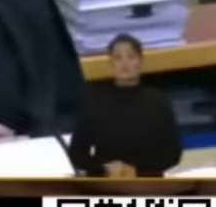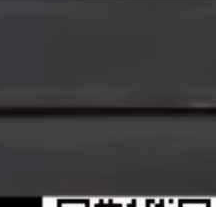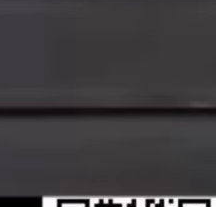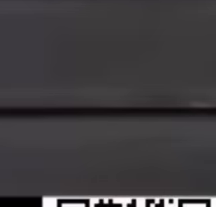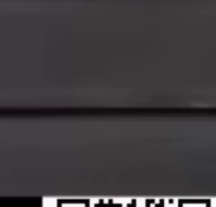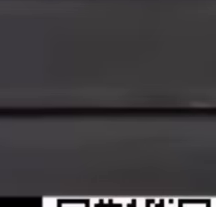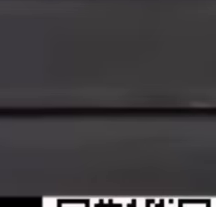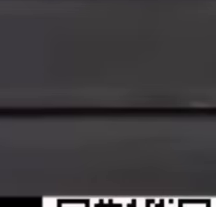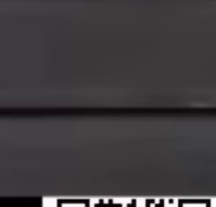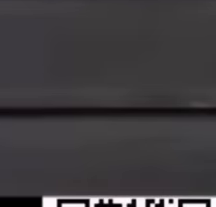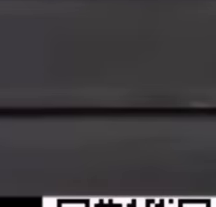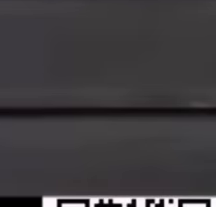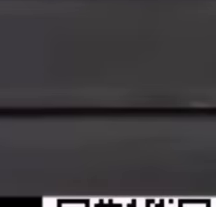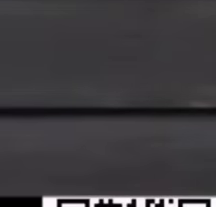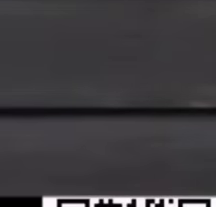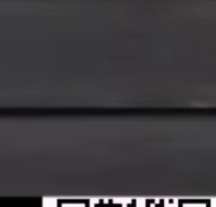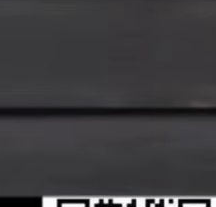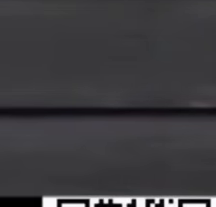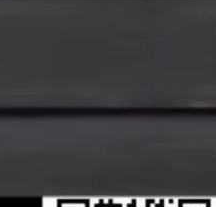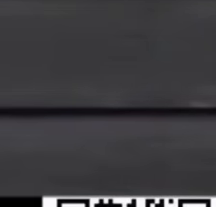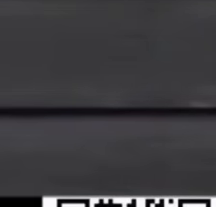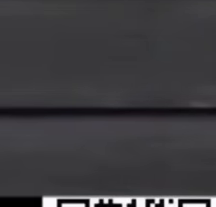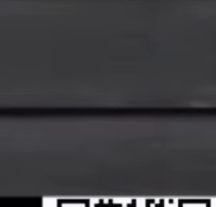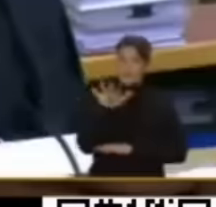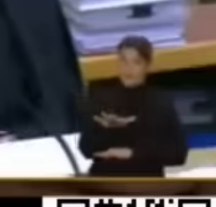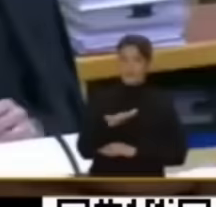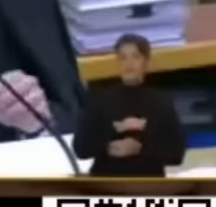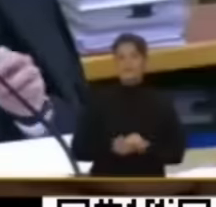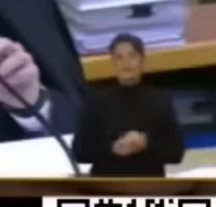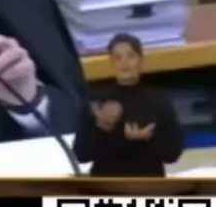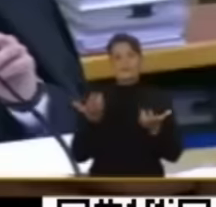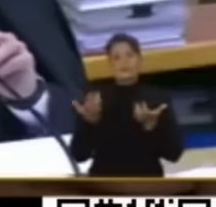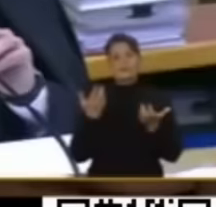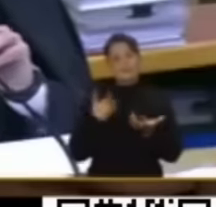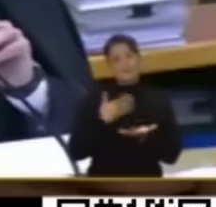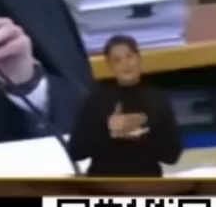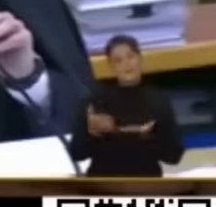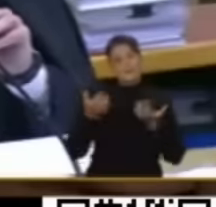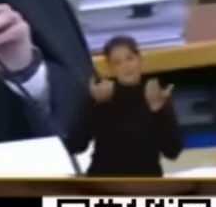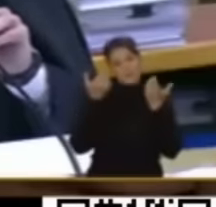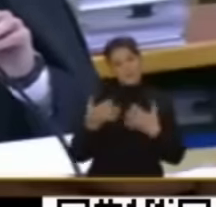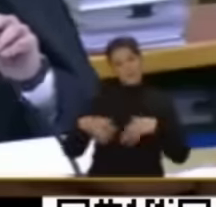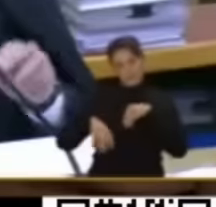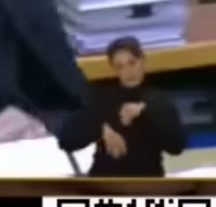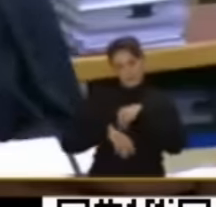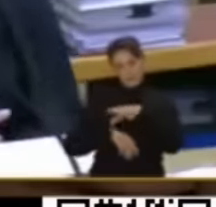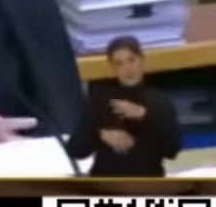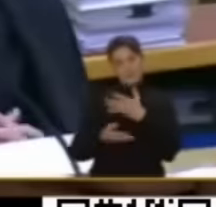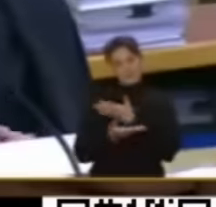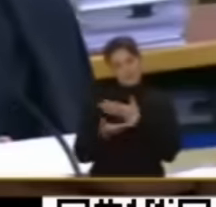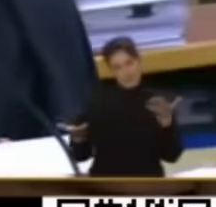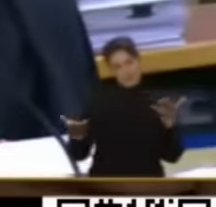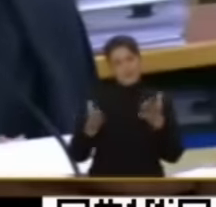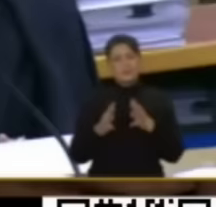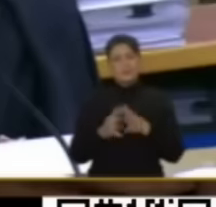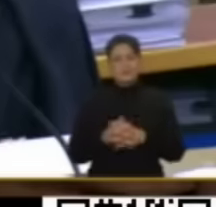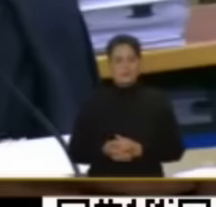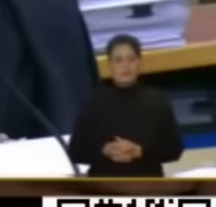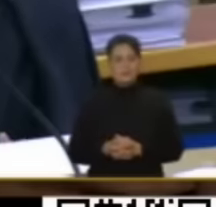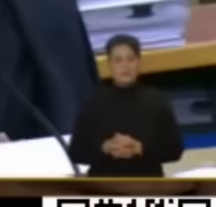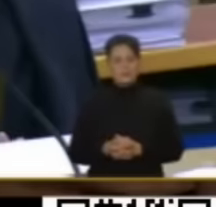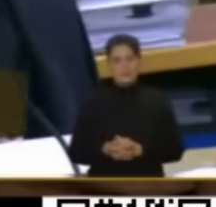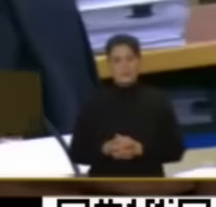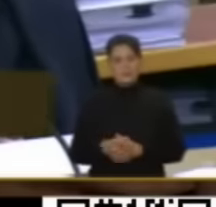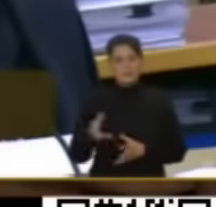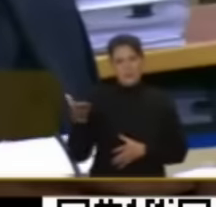bem. Agora veja, Alexandre de Moraes, pela primeira vez, sem fazer um risinho maroto,